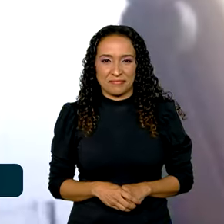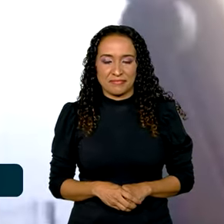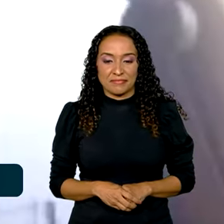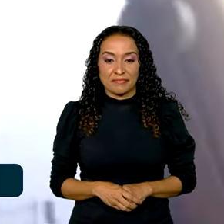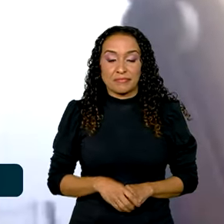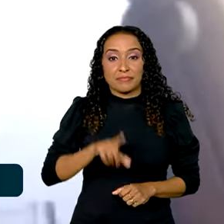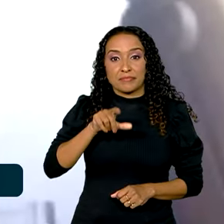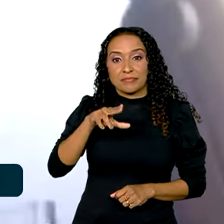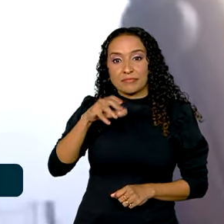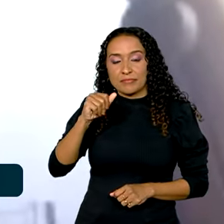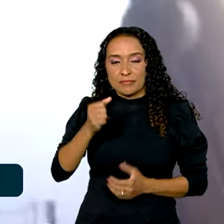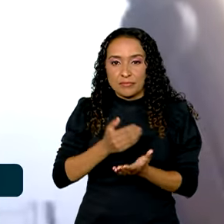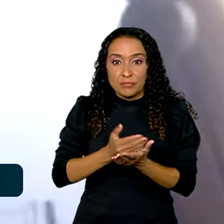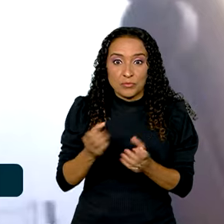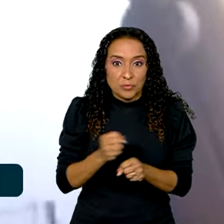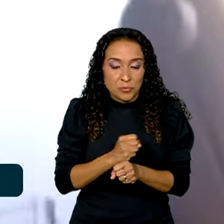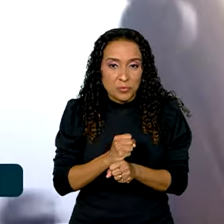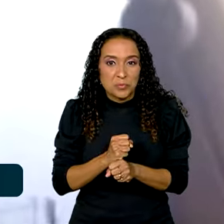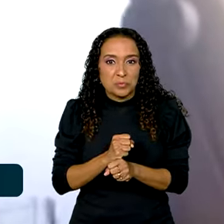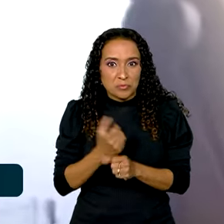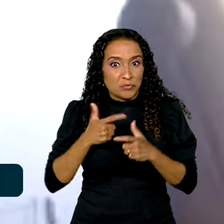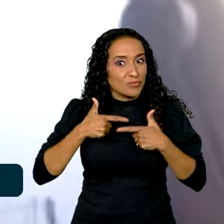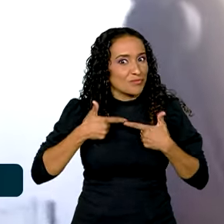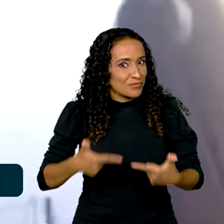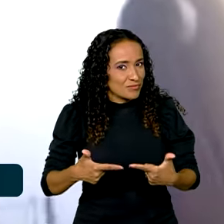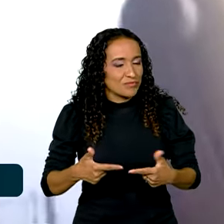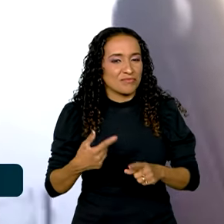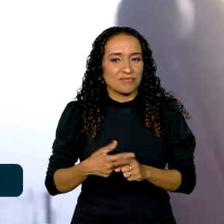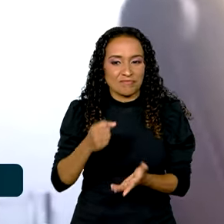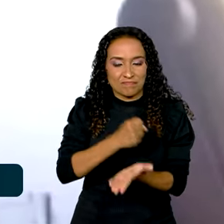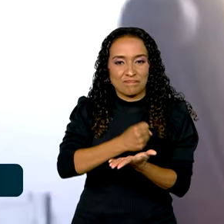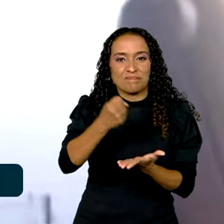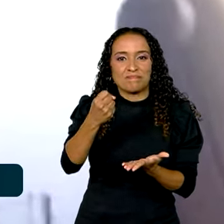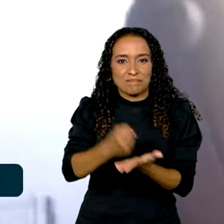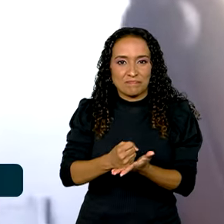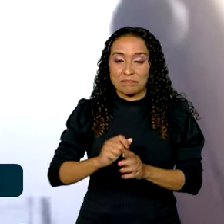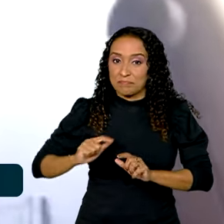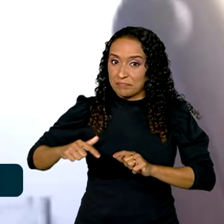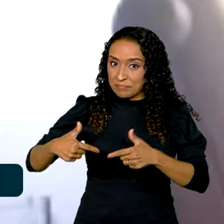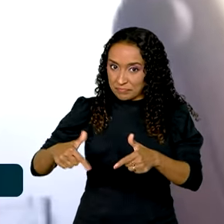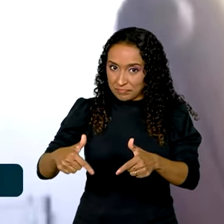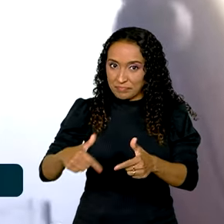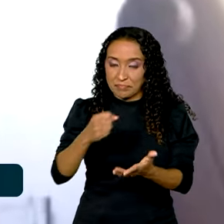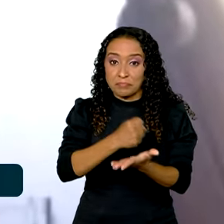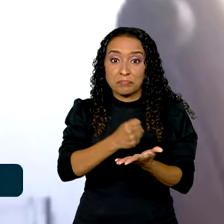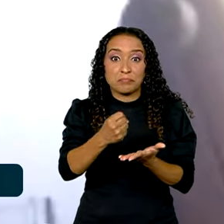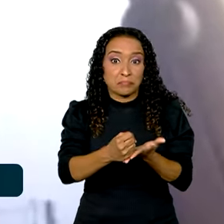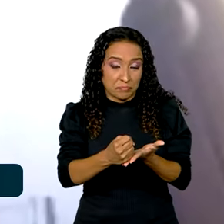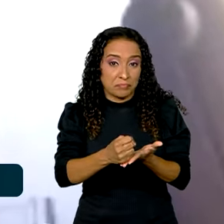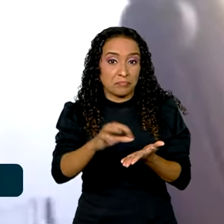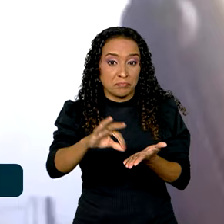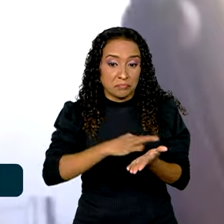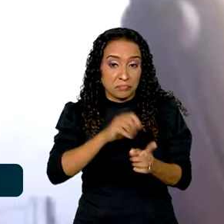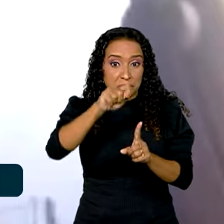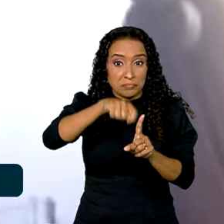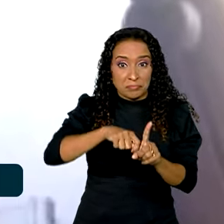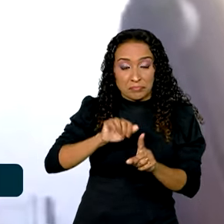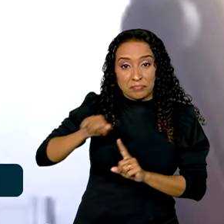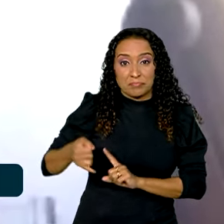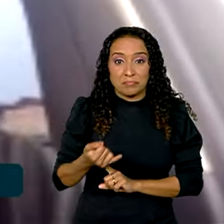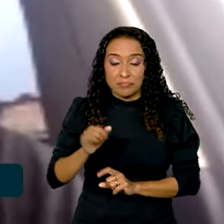Lucas Silva começou o ano com o pé direito. Ele foi contratado para trabalhar com carteira assinada em janeiro,